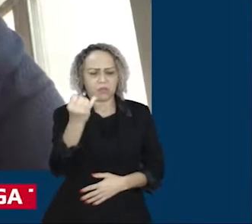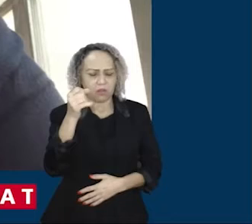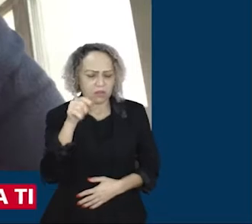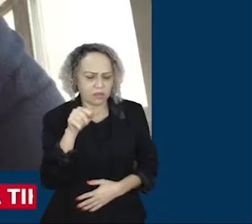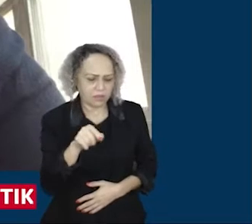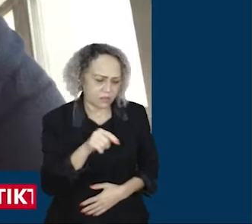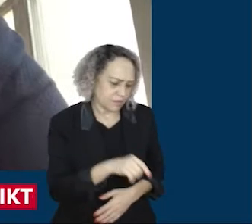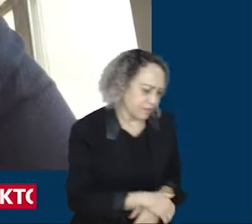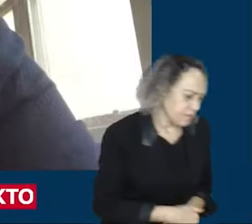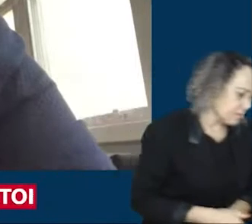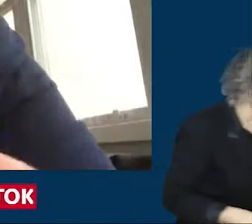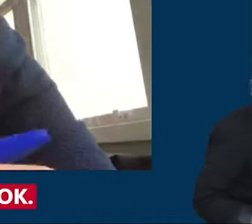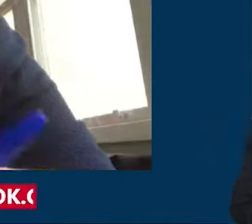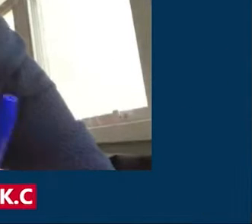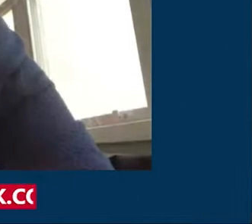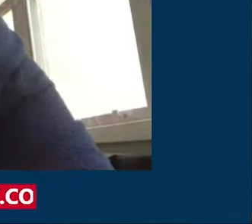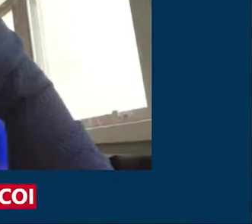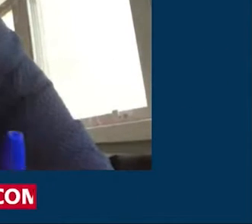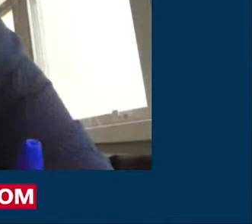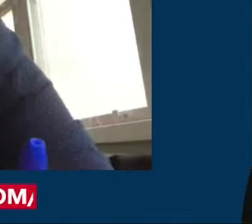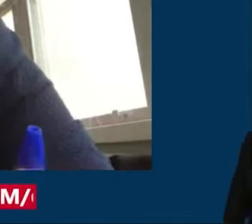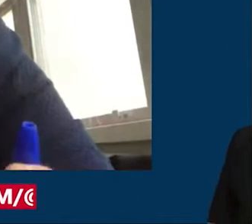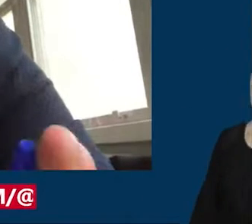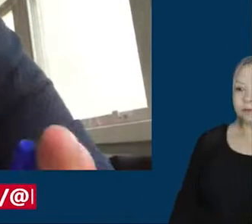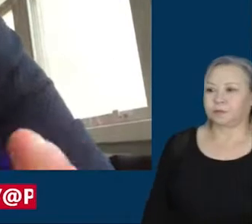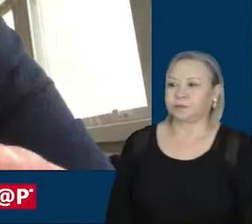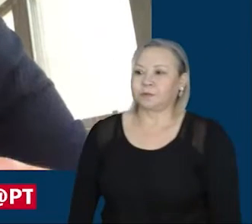estado pequeno, portanto, muito